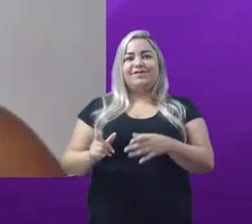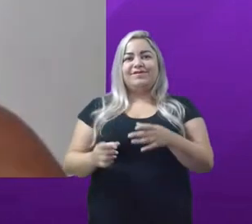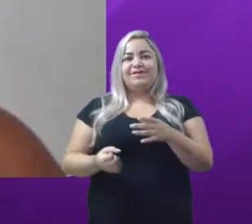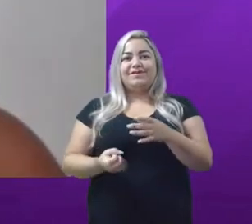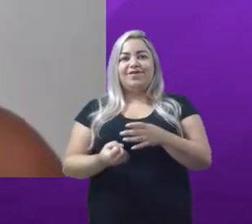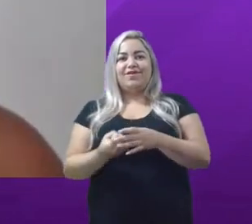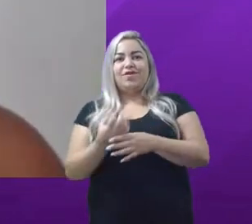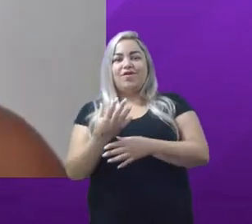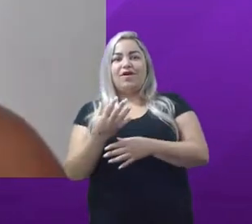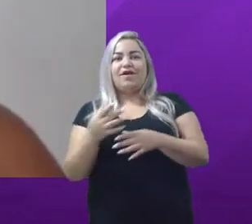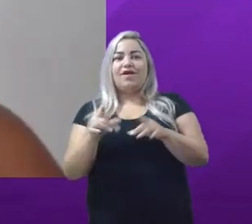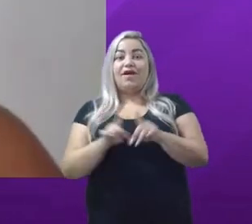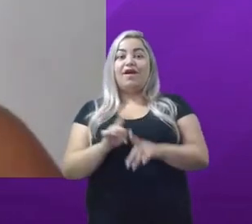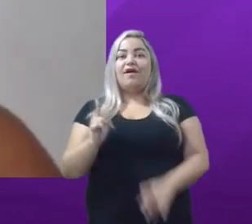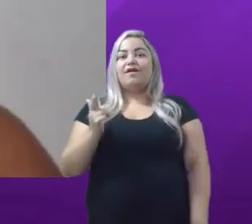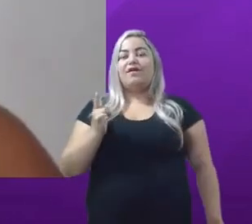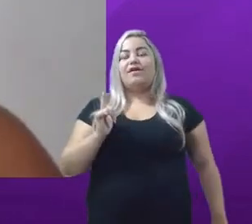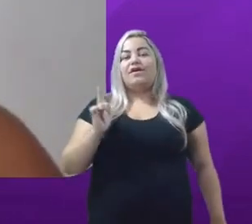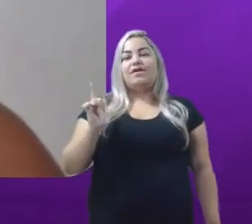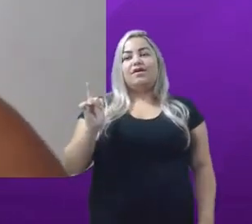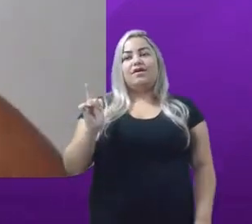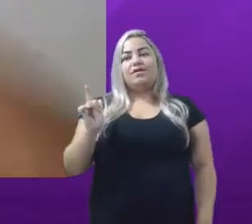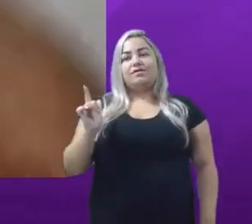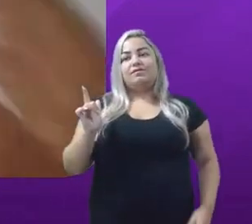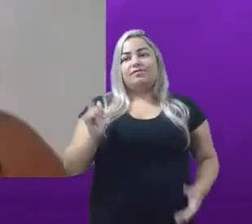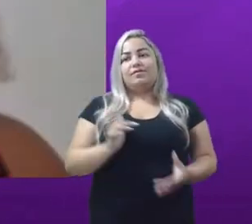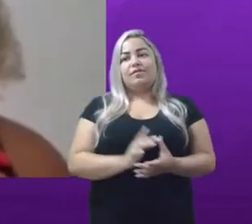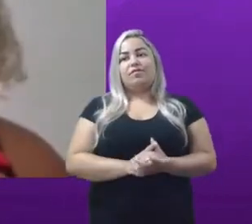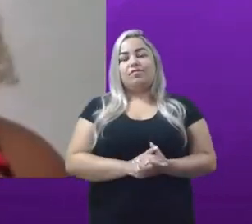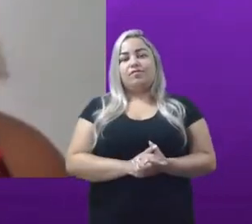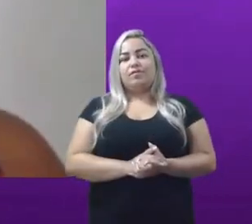violências cometidas em periferias, né?